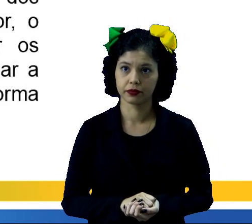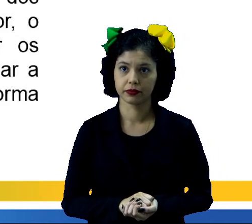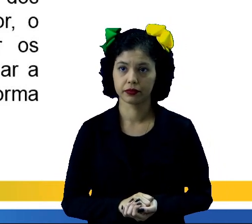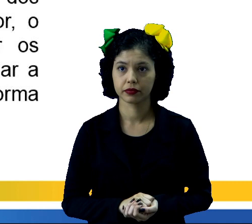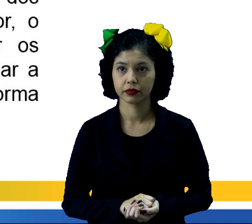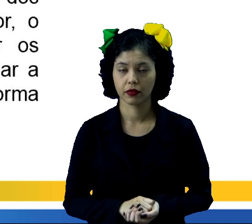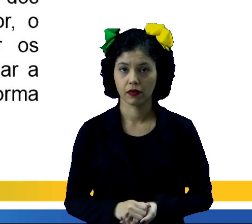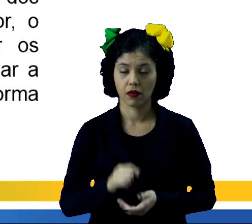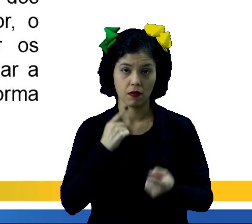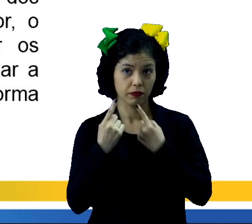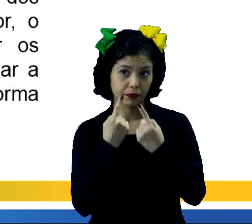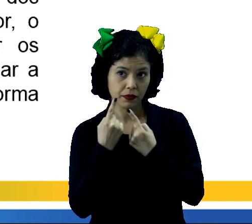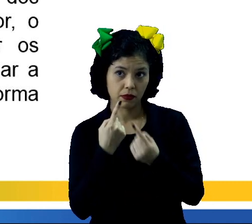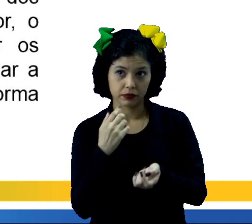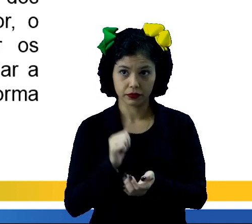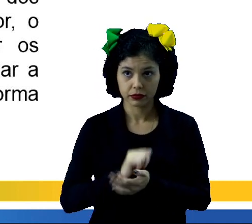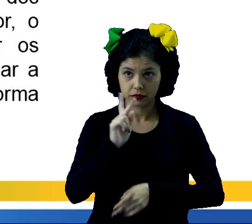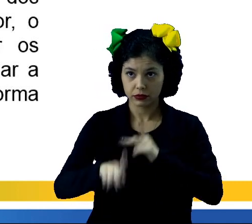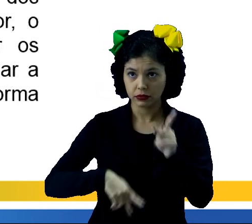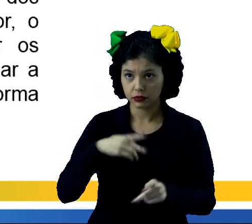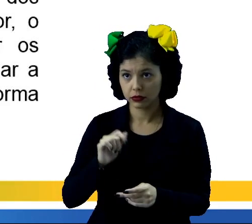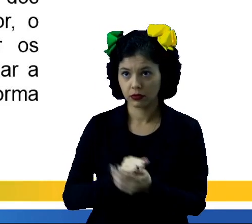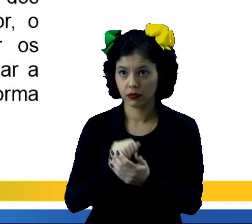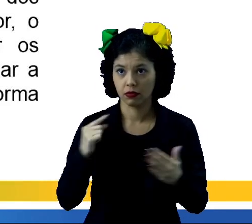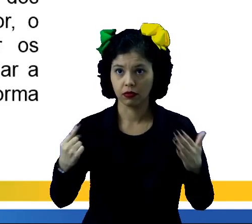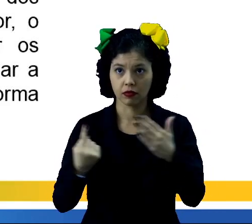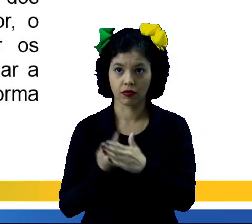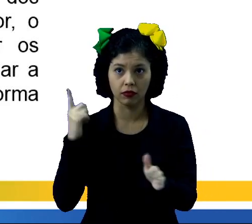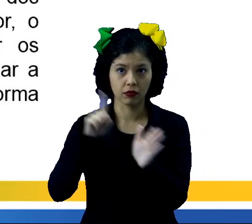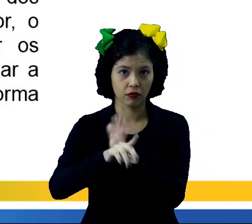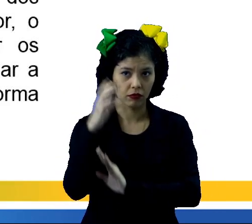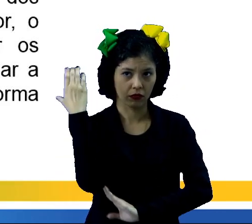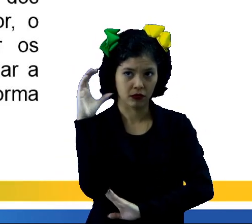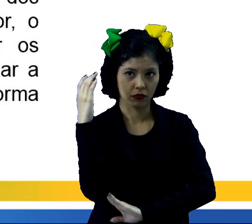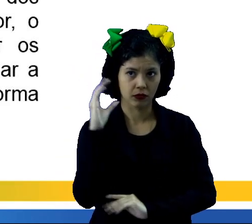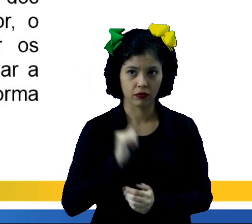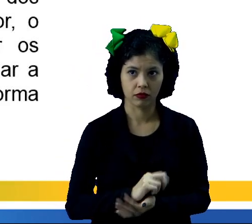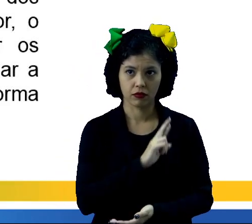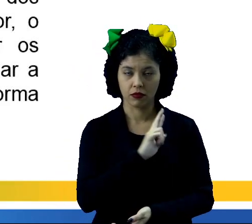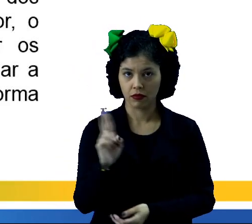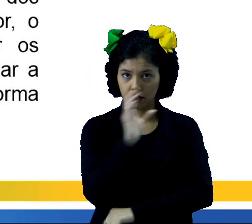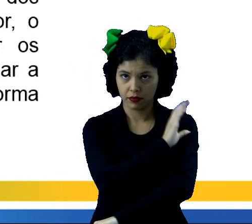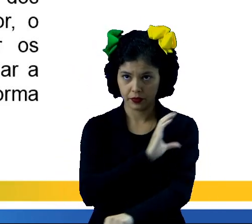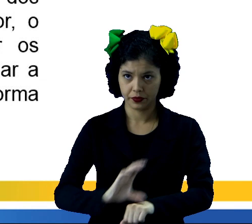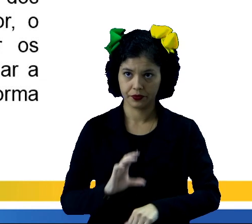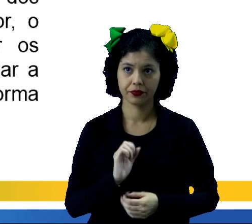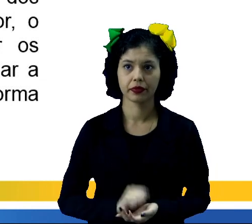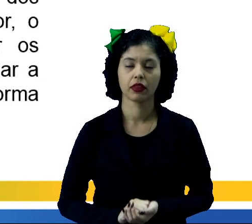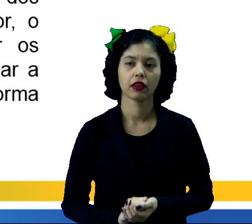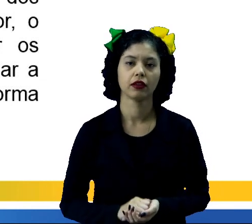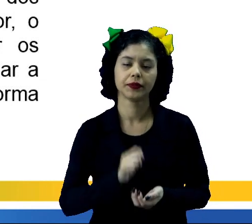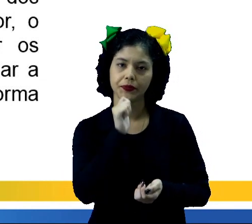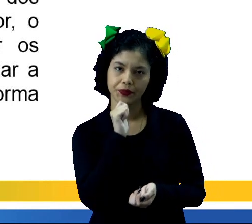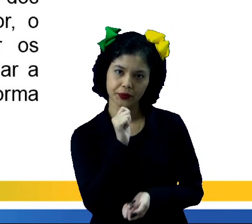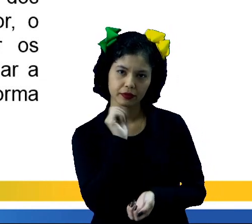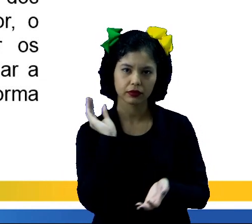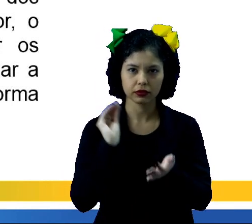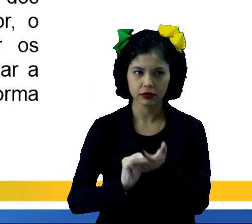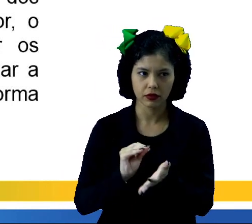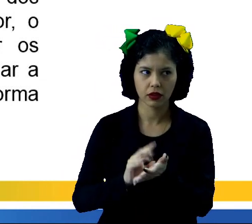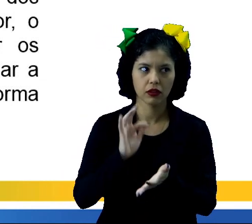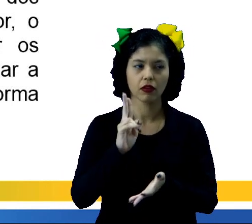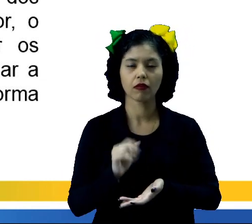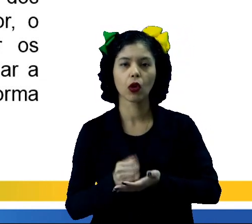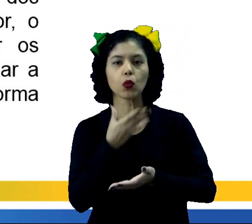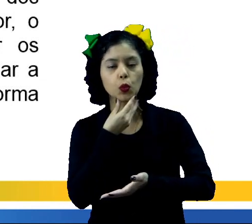legitimização, foi o discurso civilizatório, camuflado por questões da ciência, religião e cultura, a questão, o fardo do